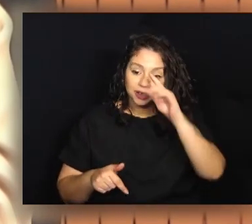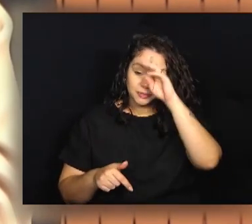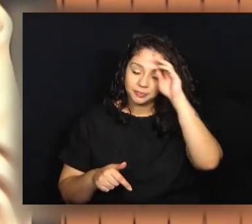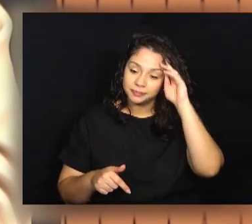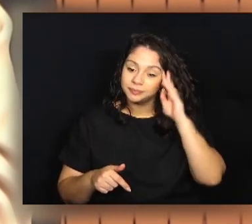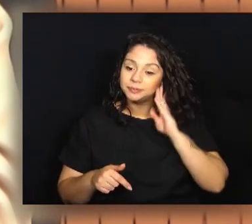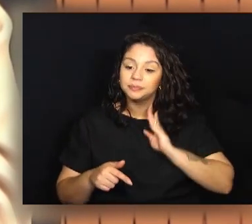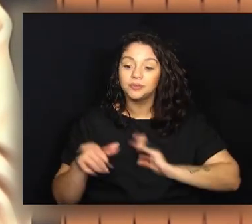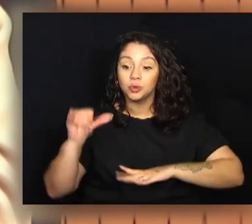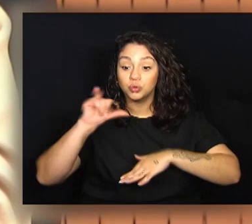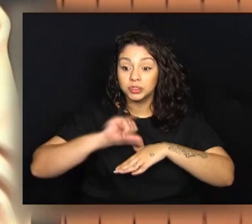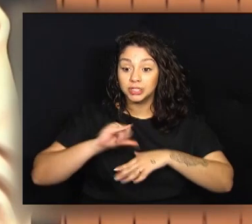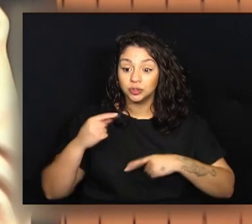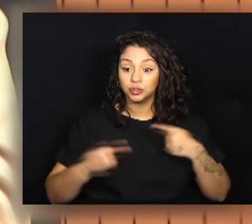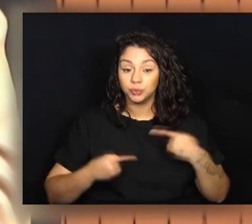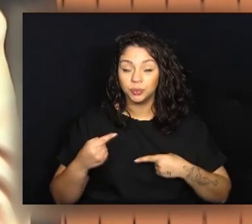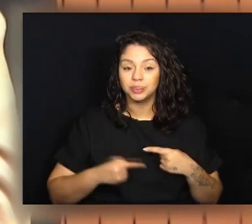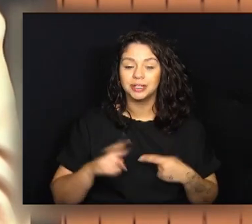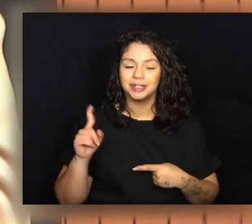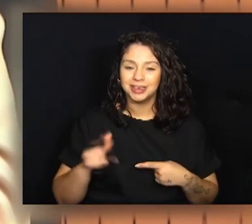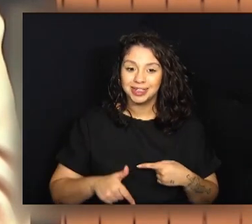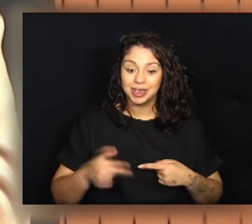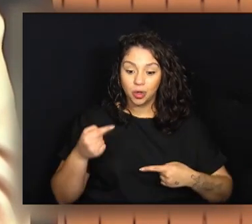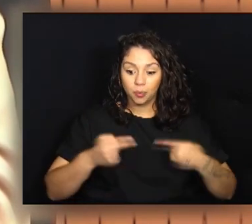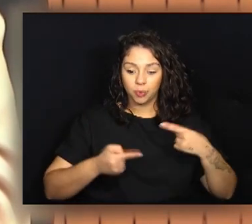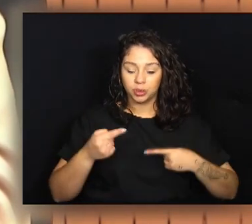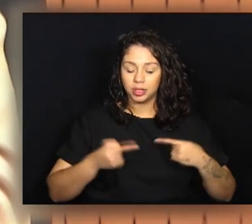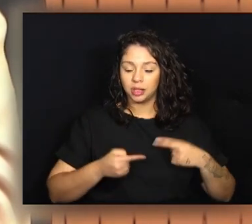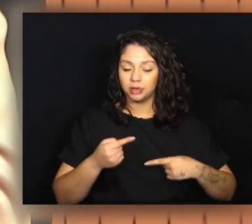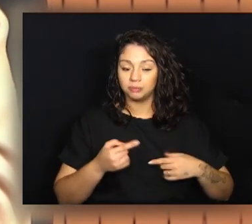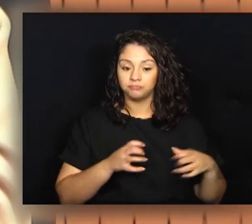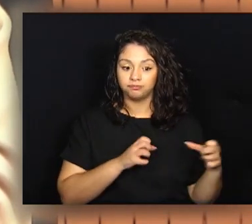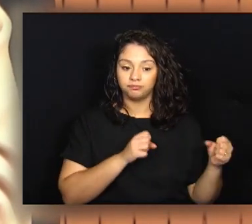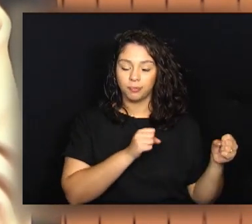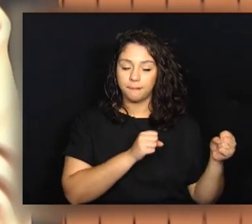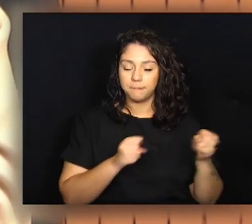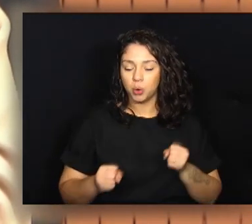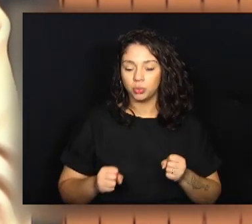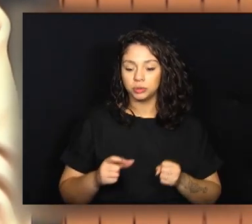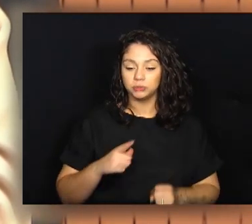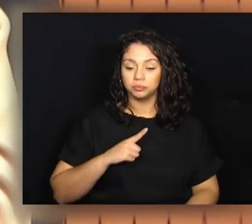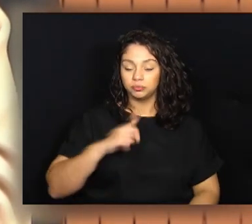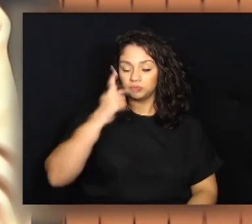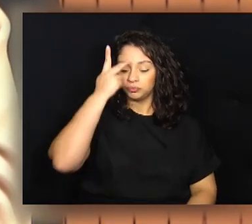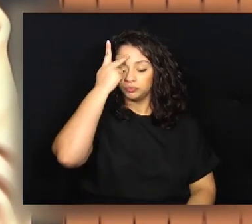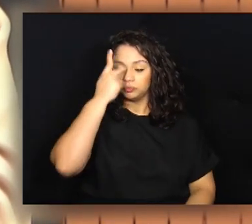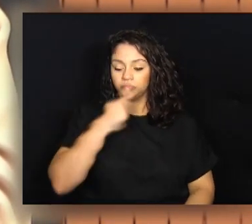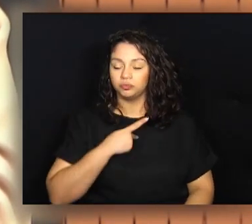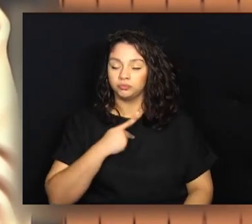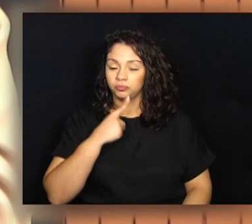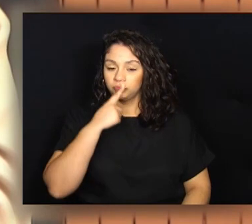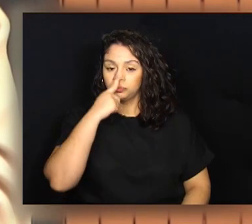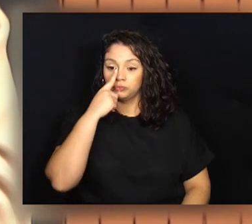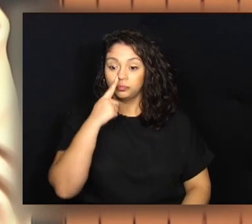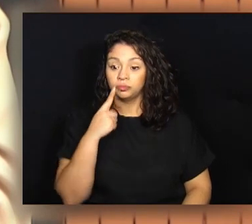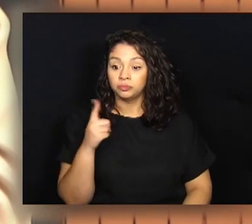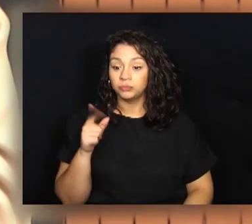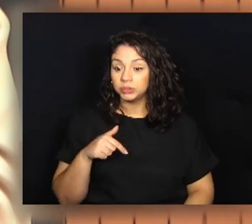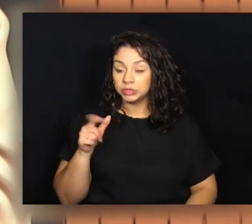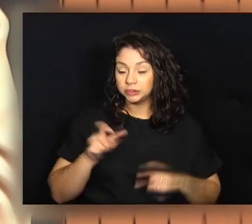o poder é muito fascinante para o ego, né? Então, principalmente para os